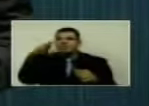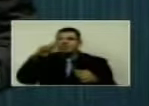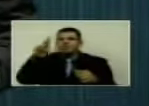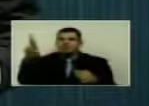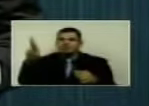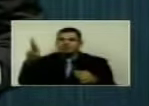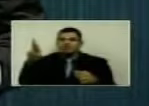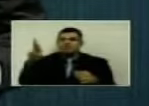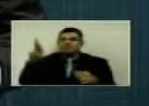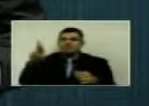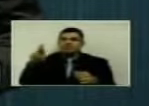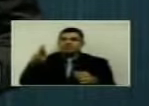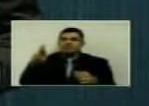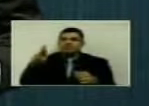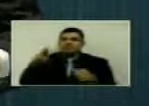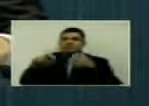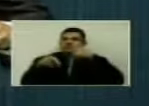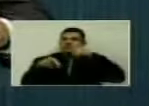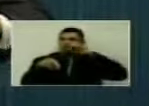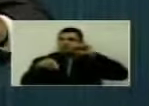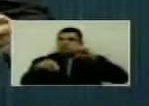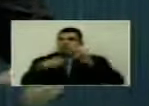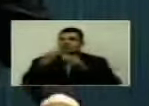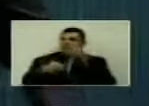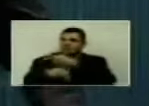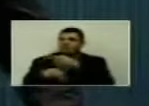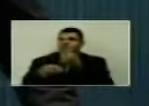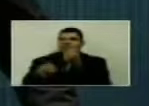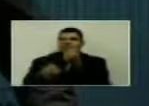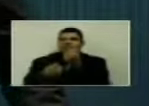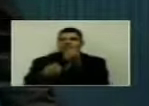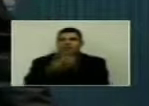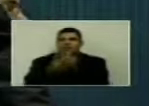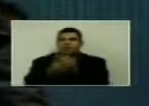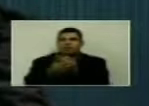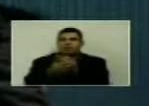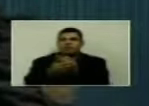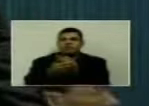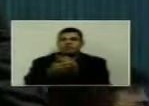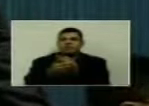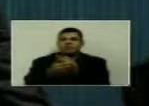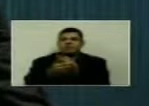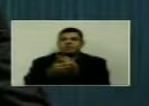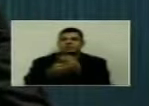milhões de pães como aquele que você compra na padaria.